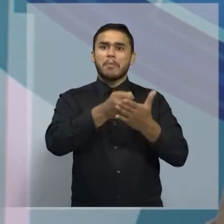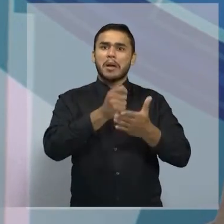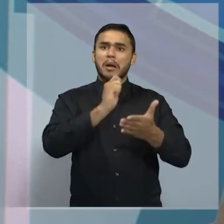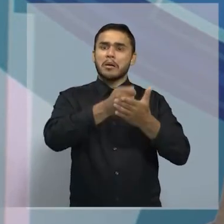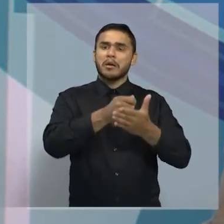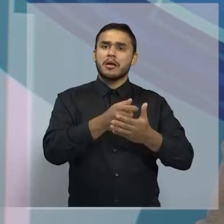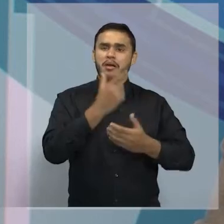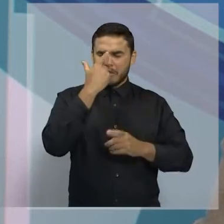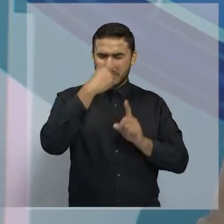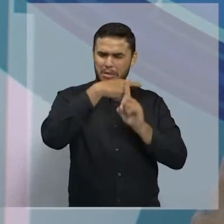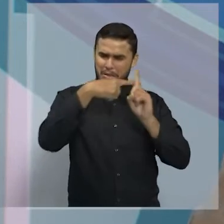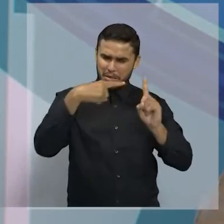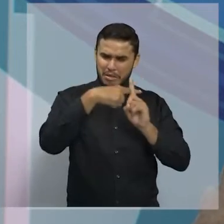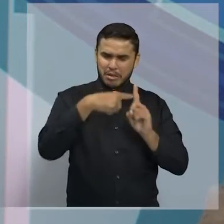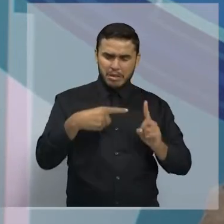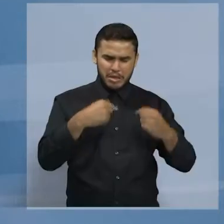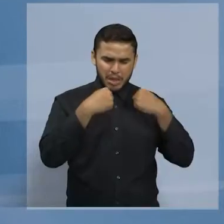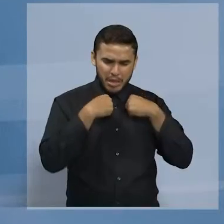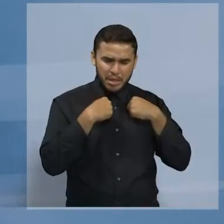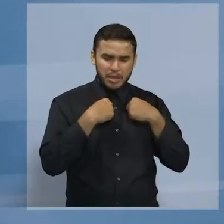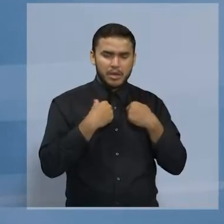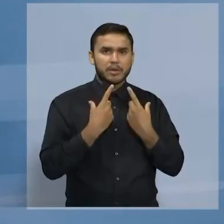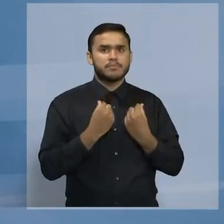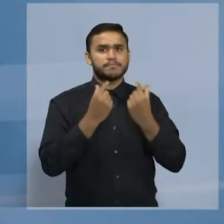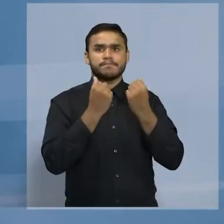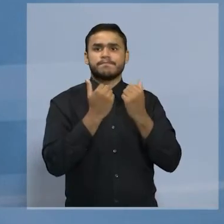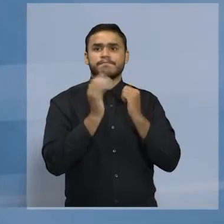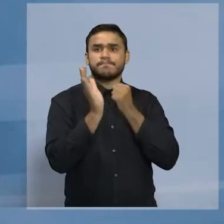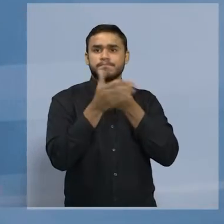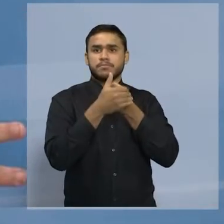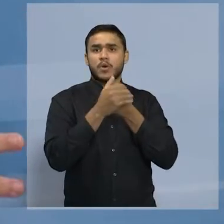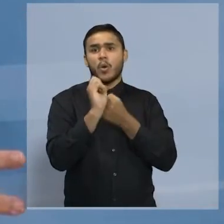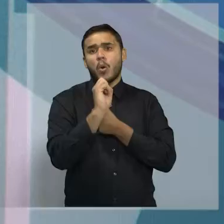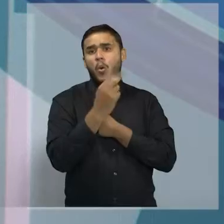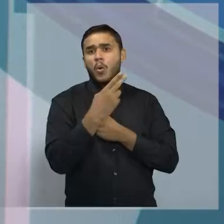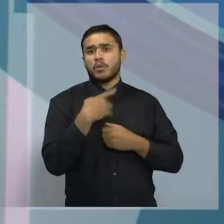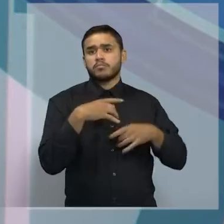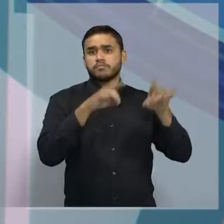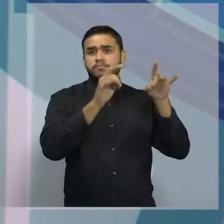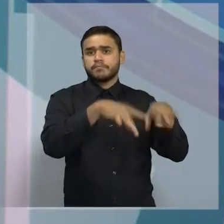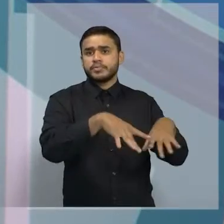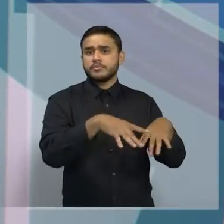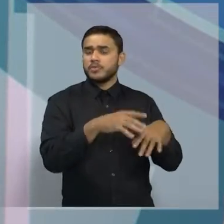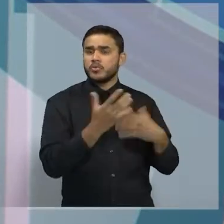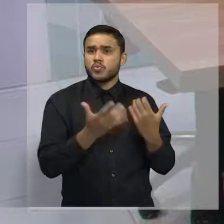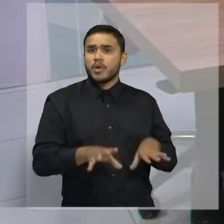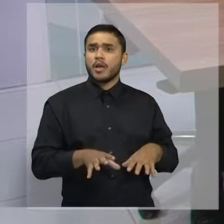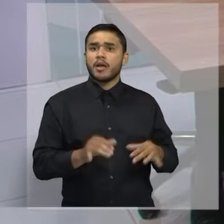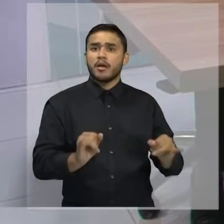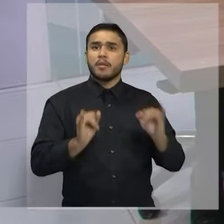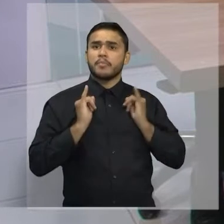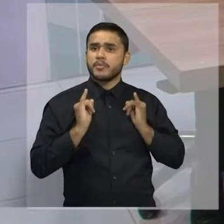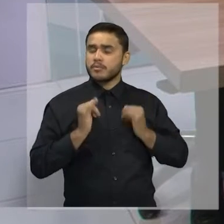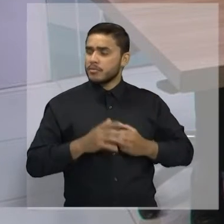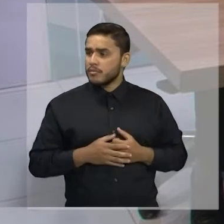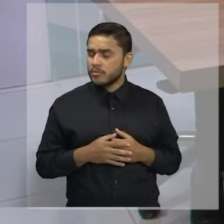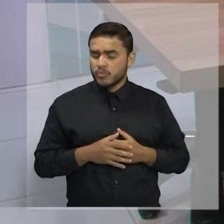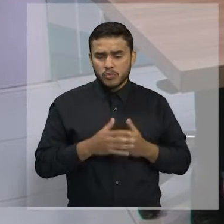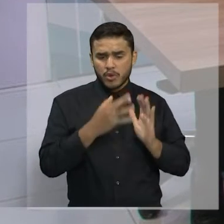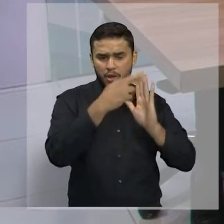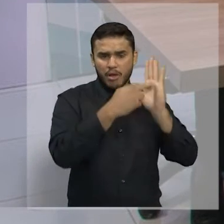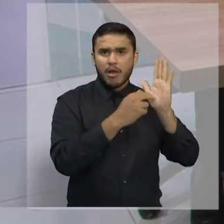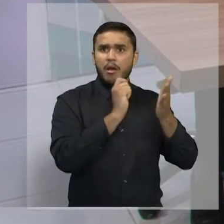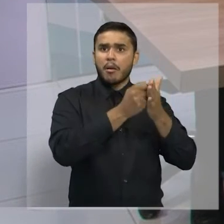imposto. Aí quando você vê com o imposto, qual é a sua reação natural? Sonegar. Sonegar ou se evadir. Se evadir da Previdência. Da Previdência.